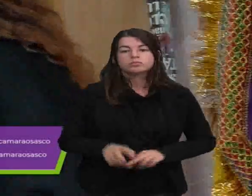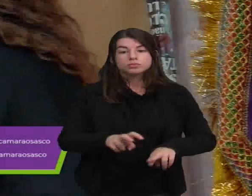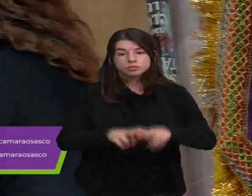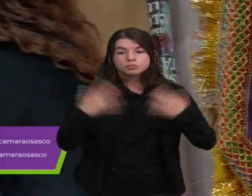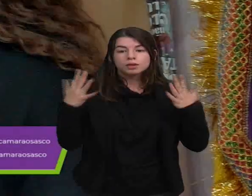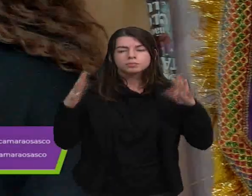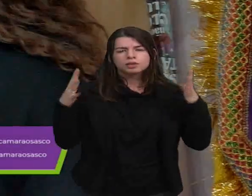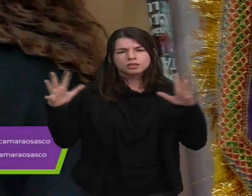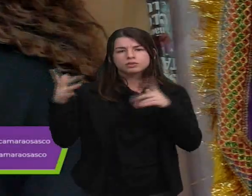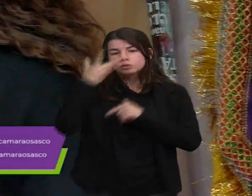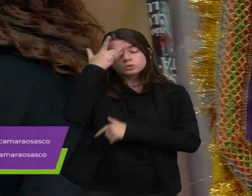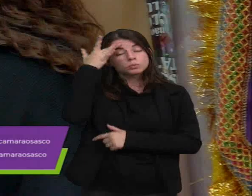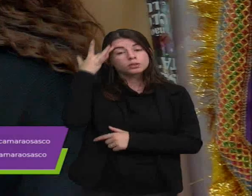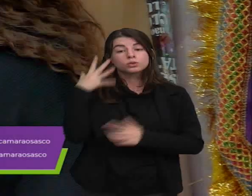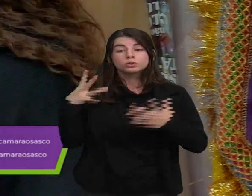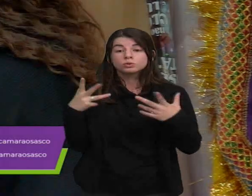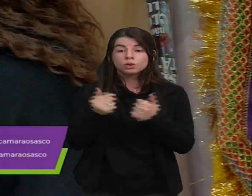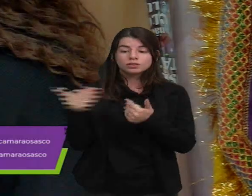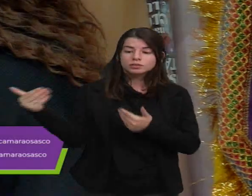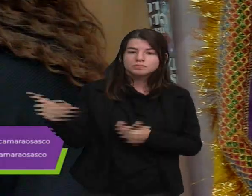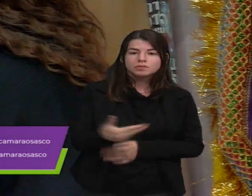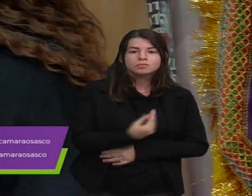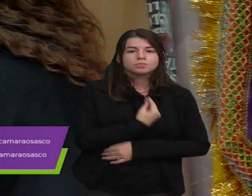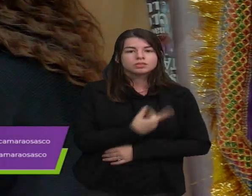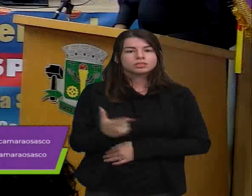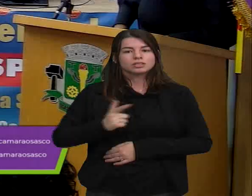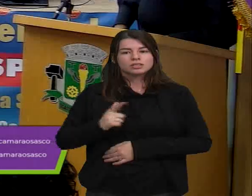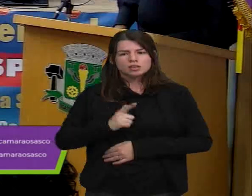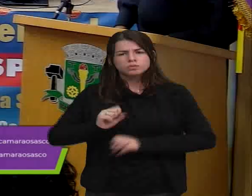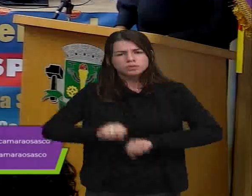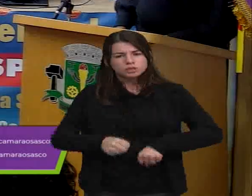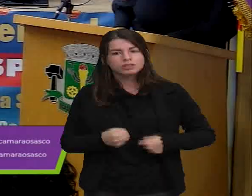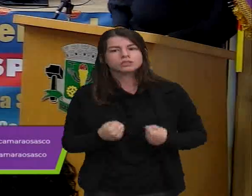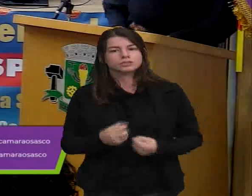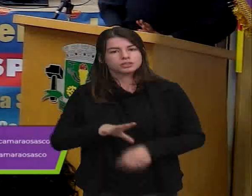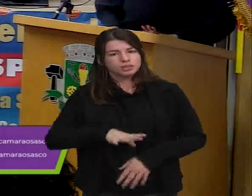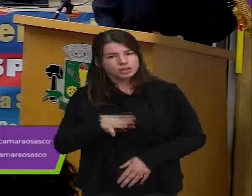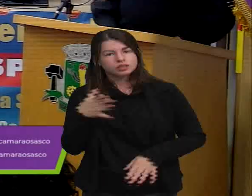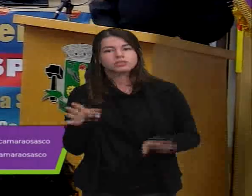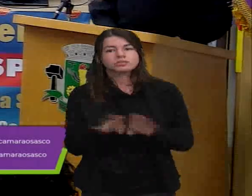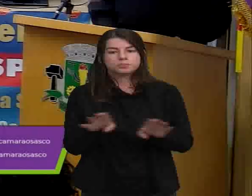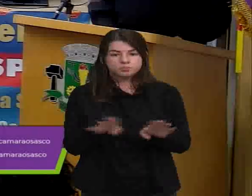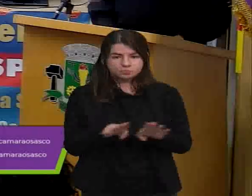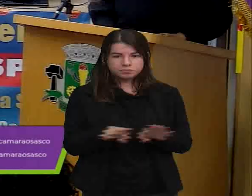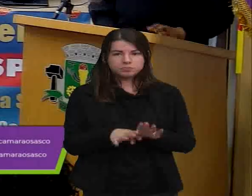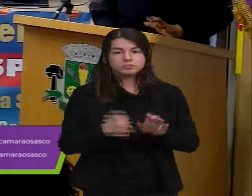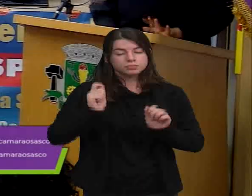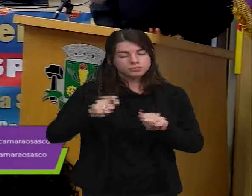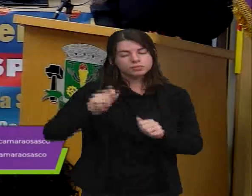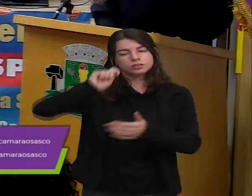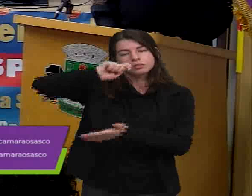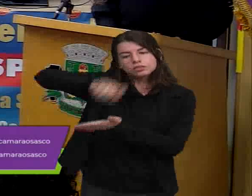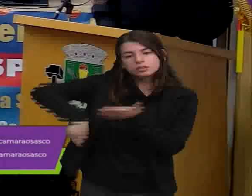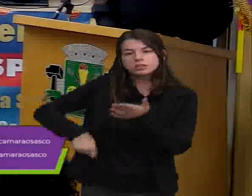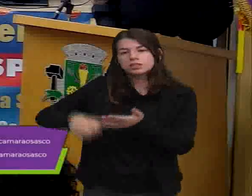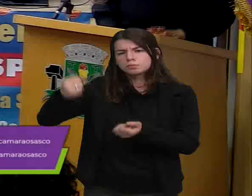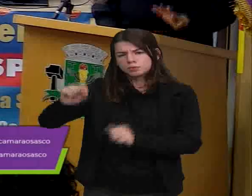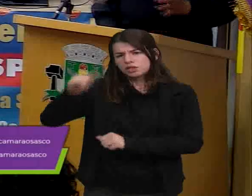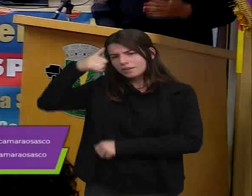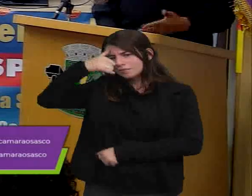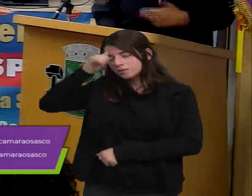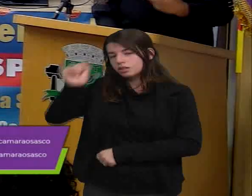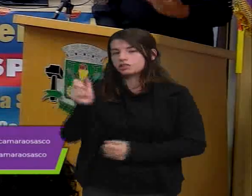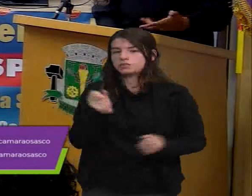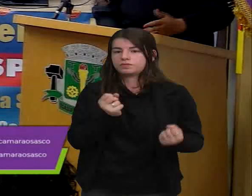parabéns aí ao vereador Pelé vereador Emerson e todos os demais que tiveram a coragem de assinar a criação da frente